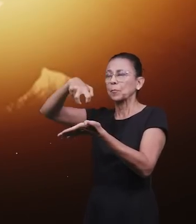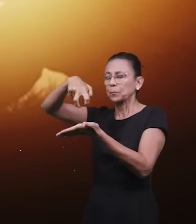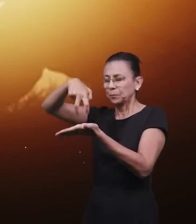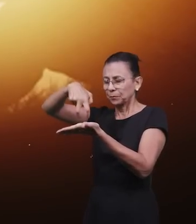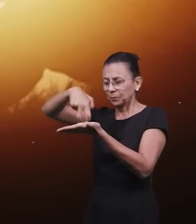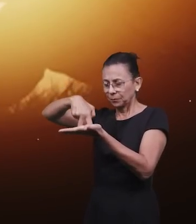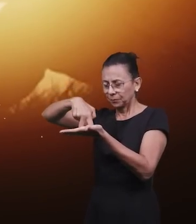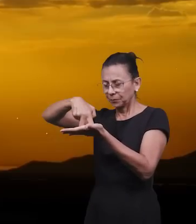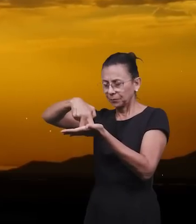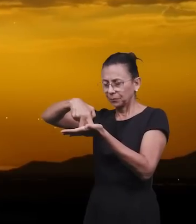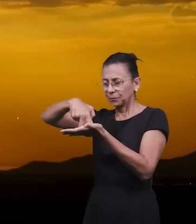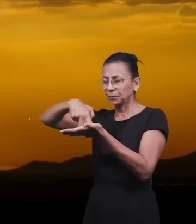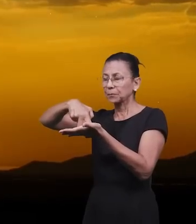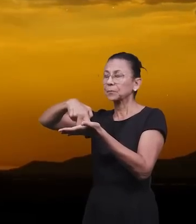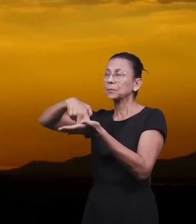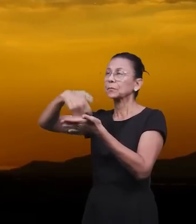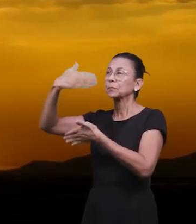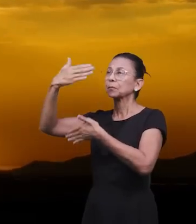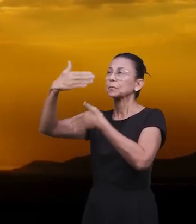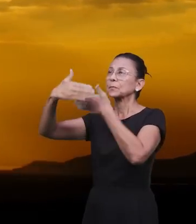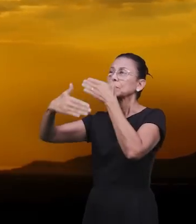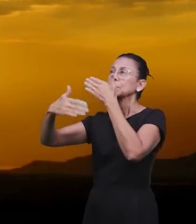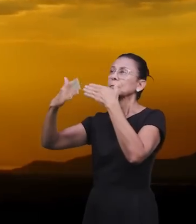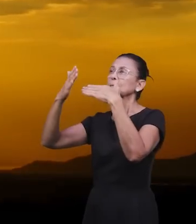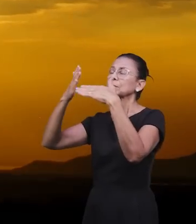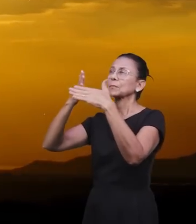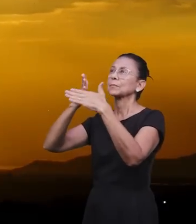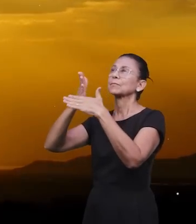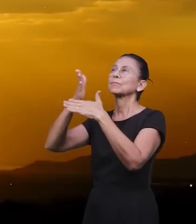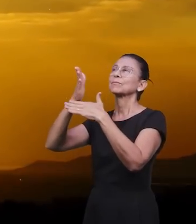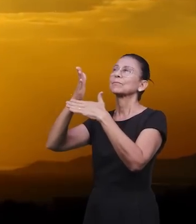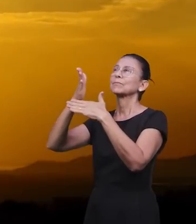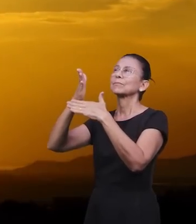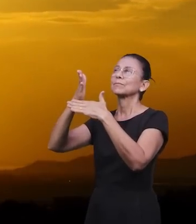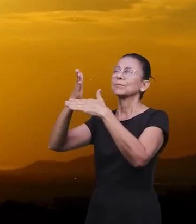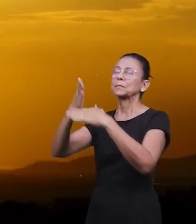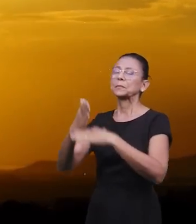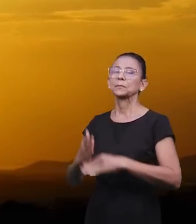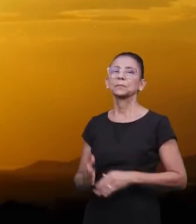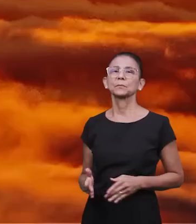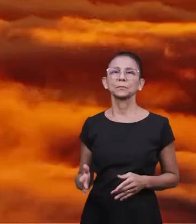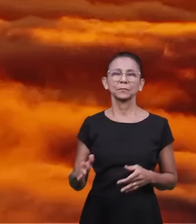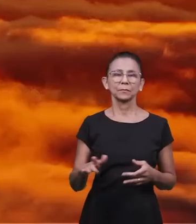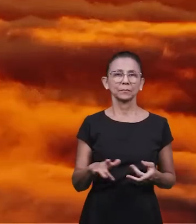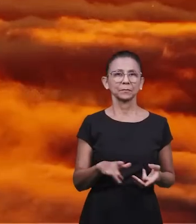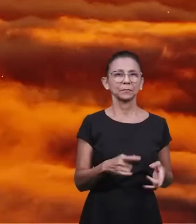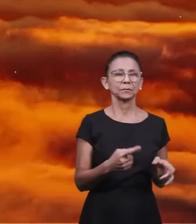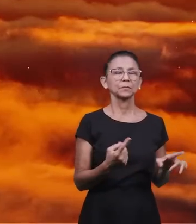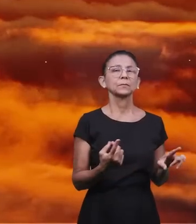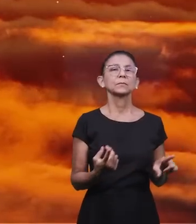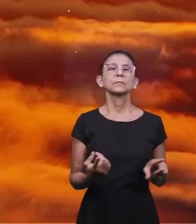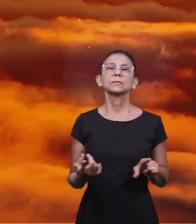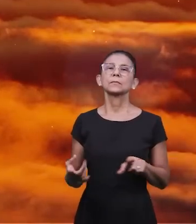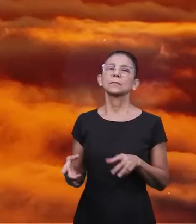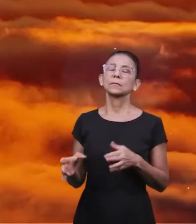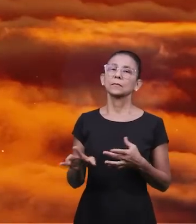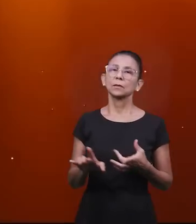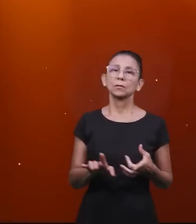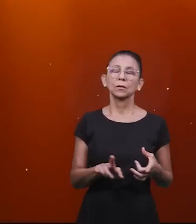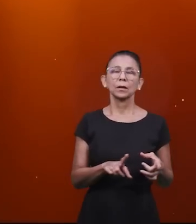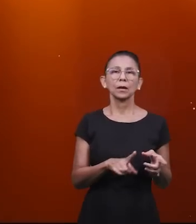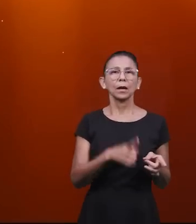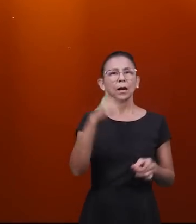Nós saudamos a todos os irmãos e os que nos acompanham neste culto com a paz do Senhor Jesus. O culto hoje tem